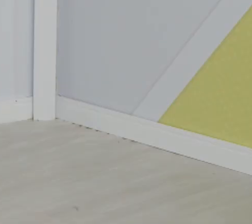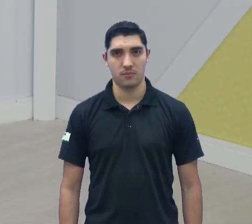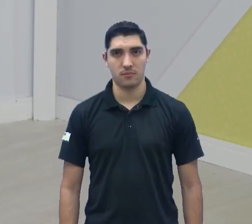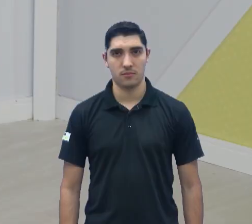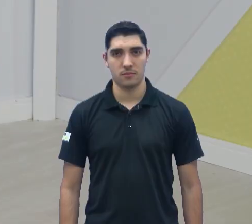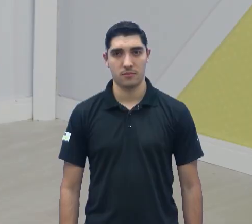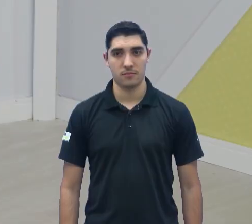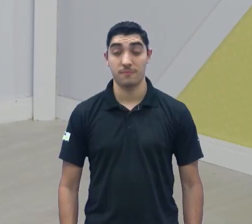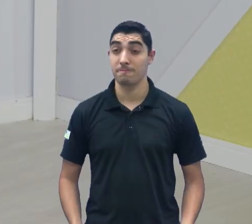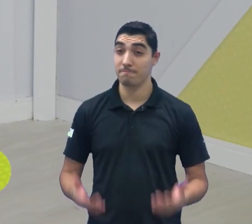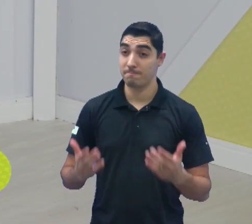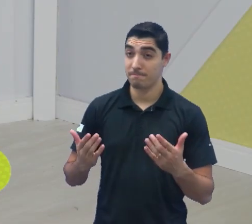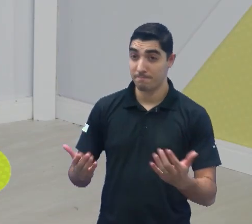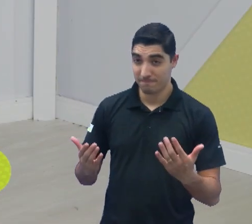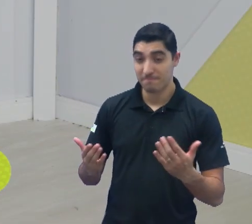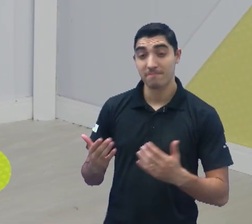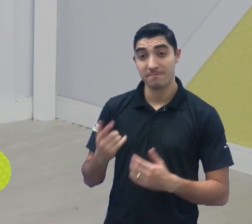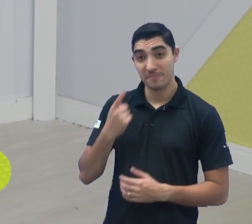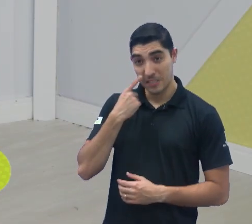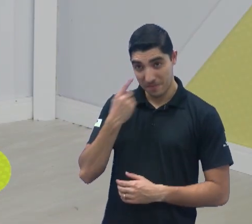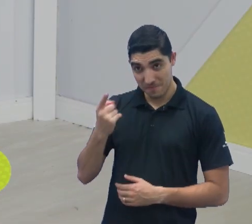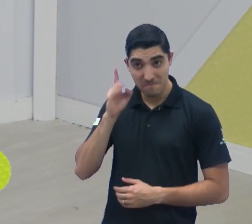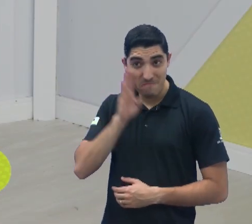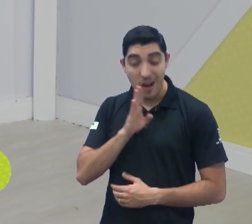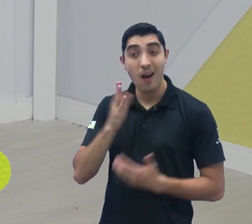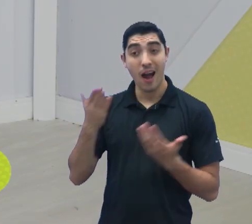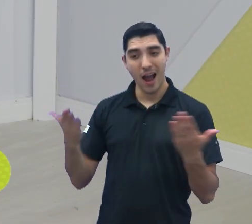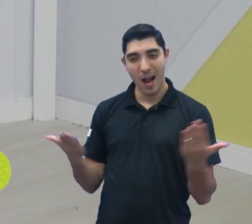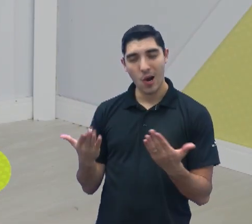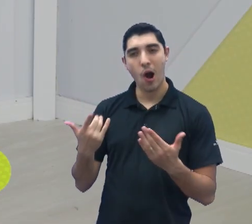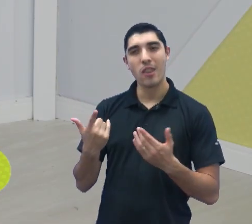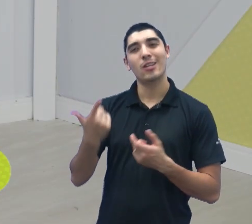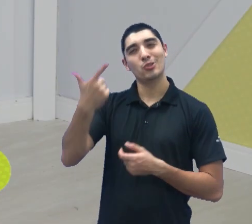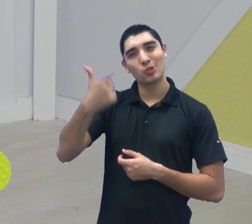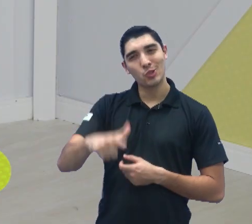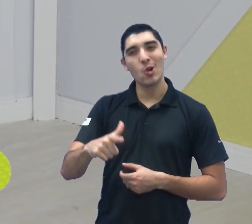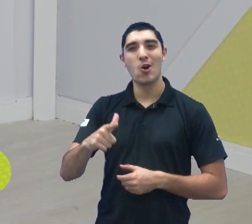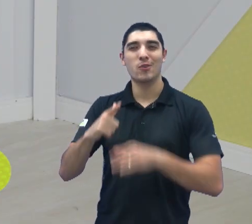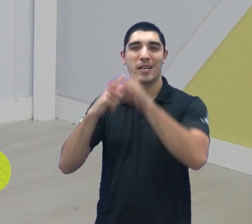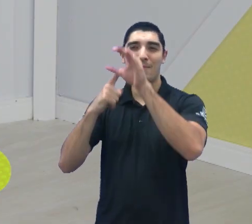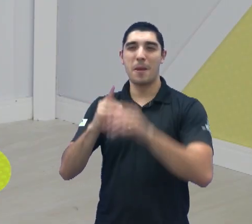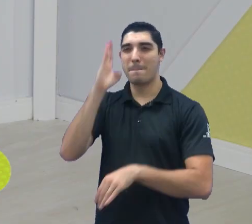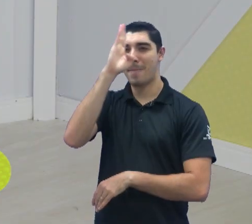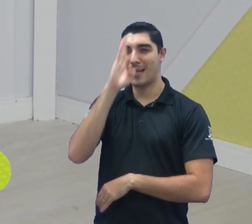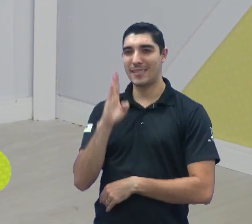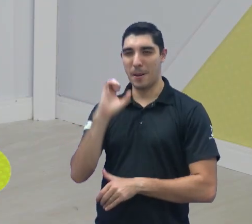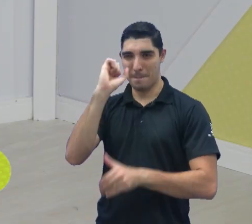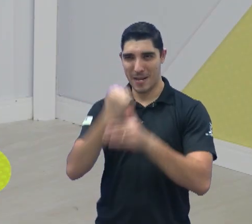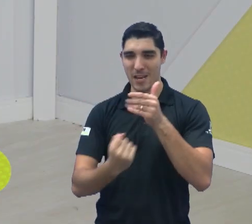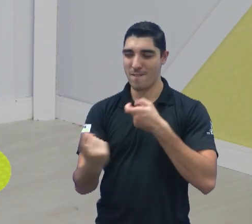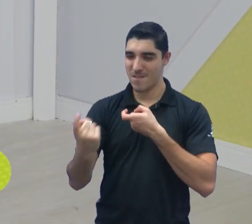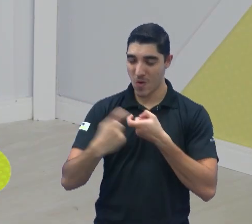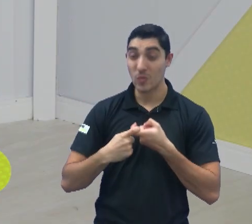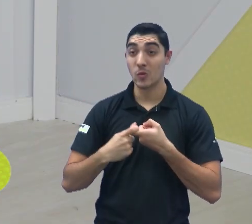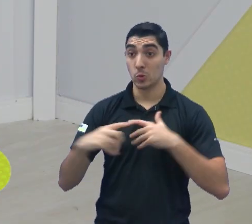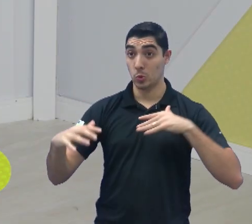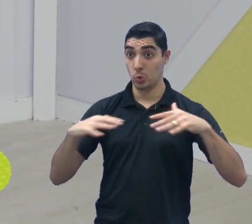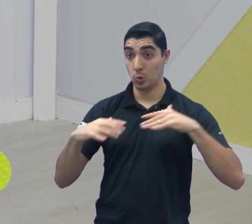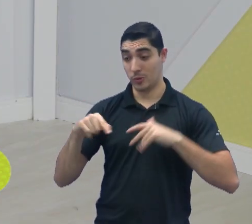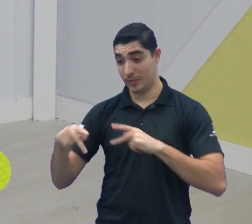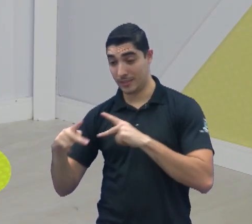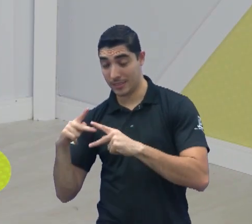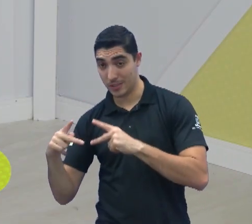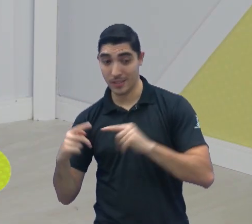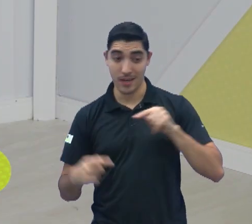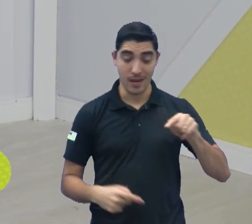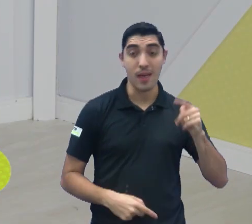Pois é, meu caro Paulito, enfim, de volta ao NBB aqui para São José dos Campos contra o Fortaleza, da técnica sérvia, que não